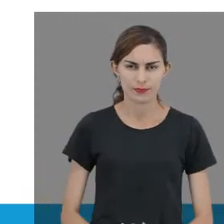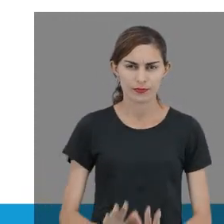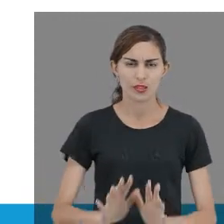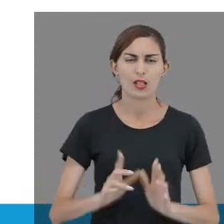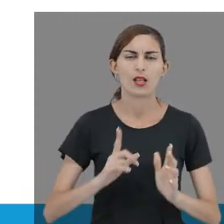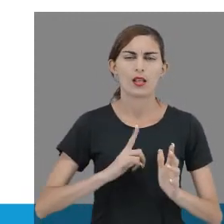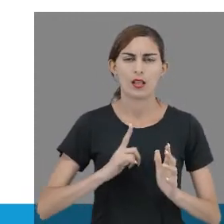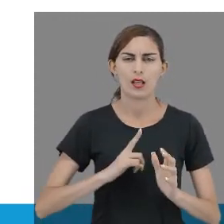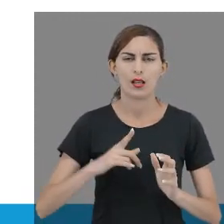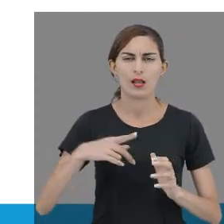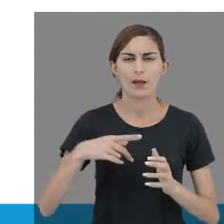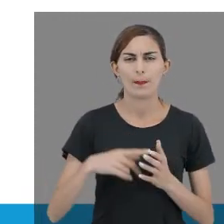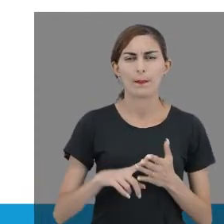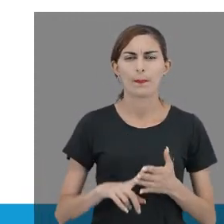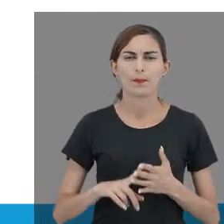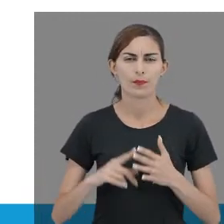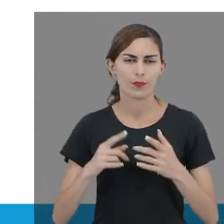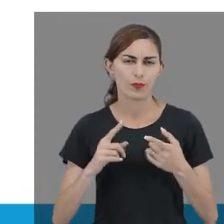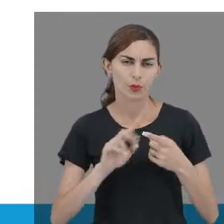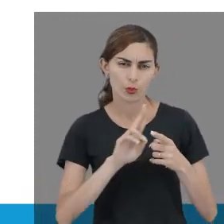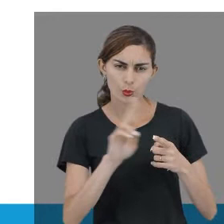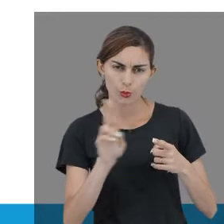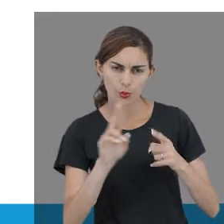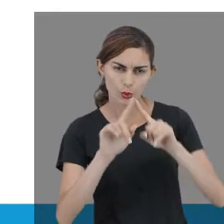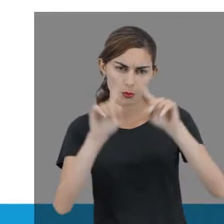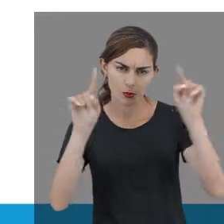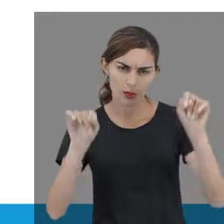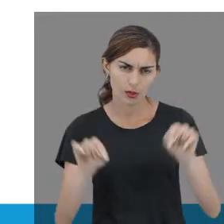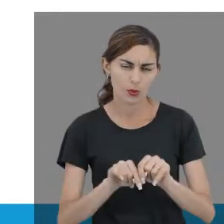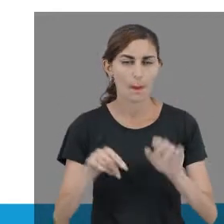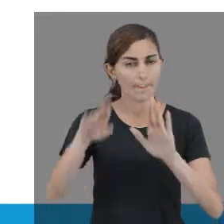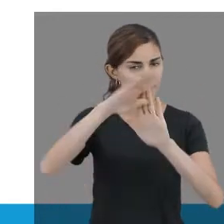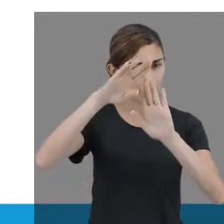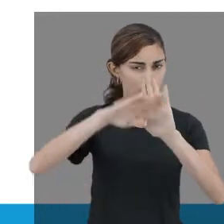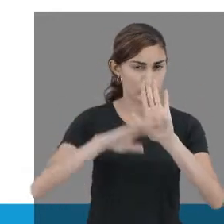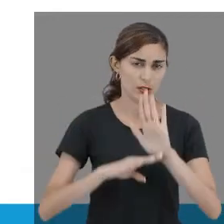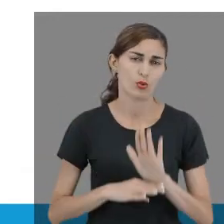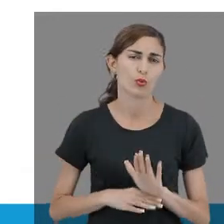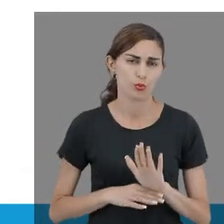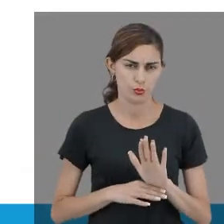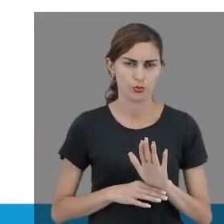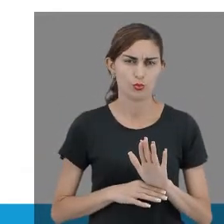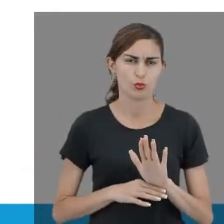e é um padrão chamado Interbru. Então, esse padrão é o padrão dos pré-termos.